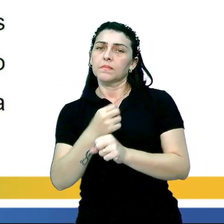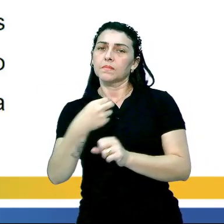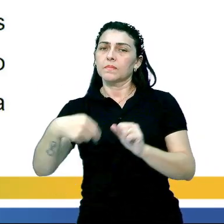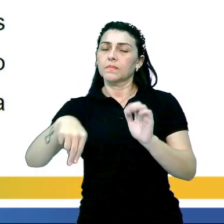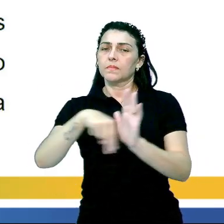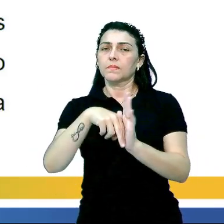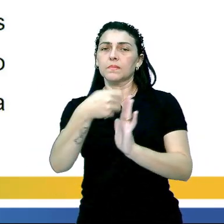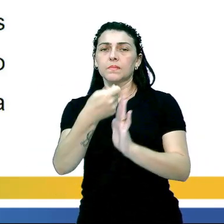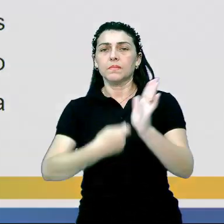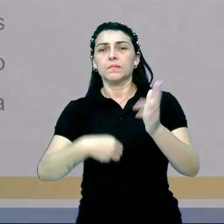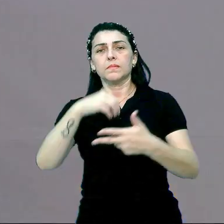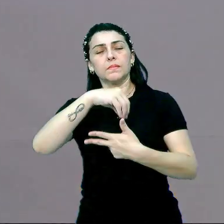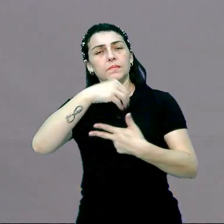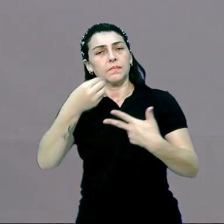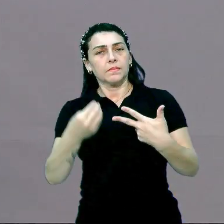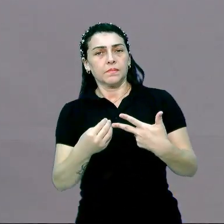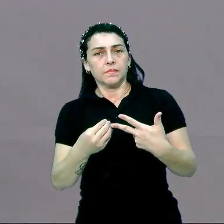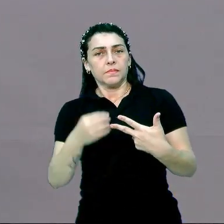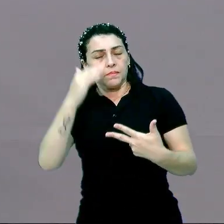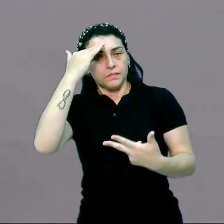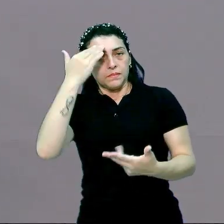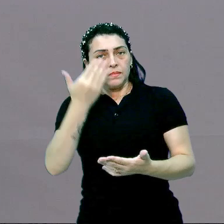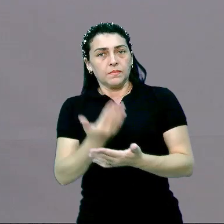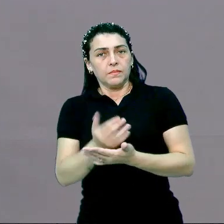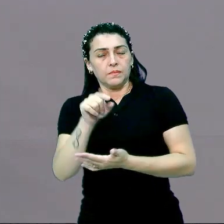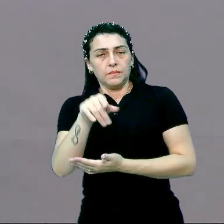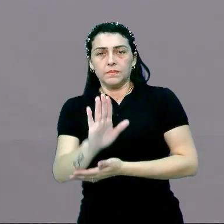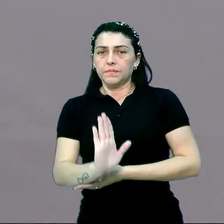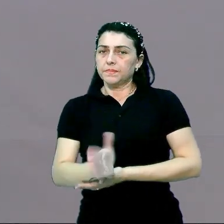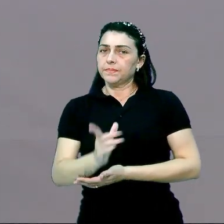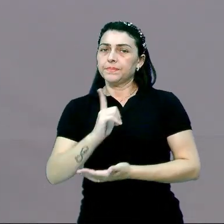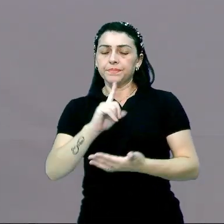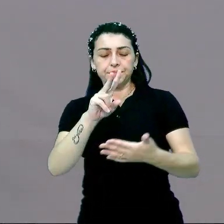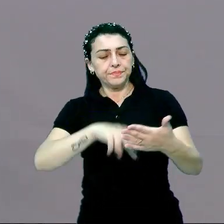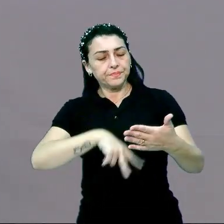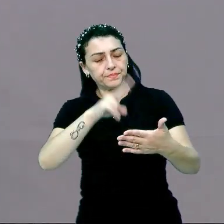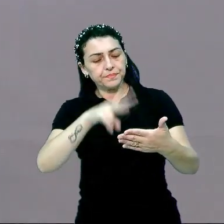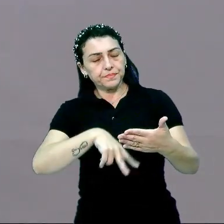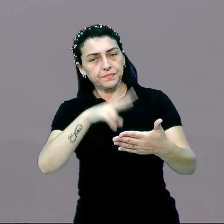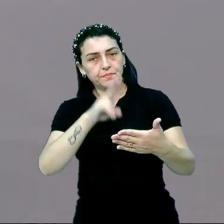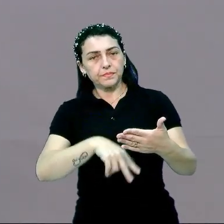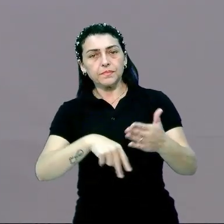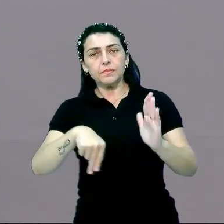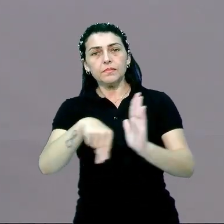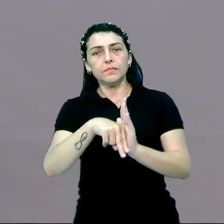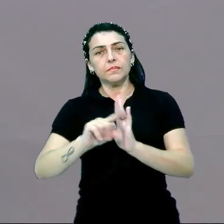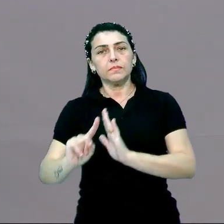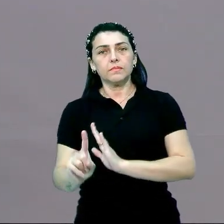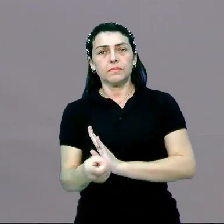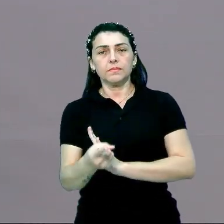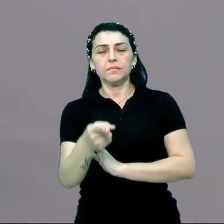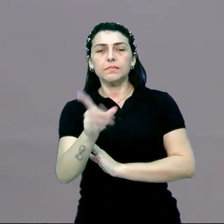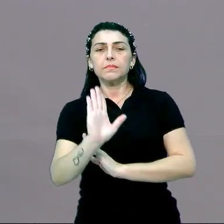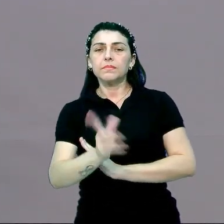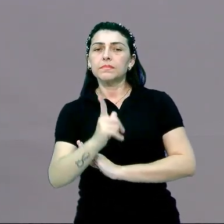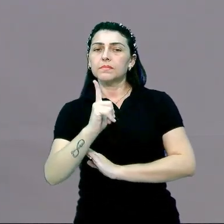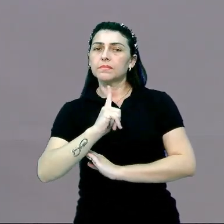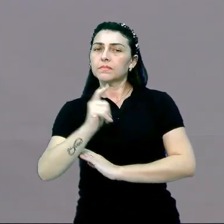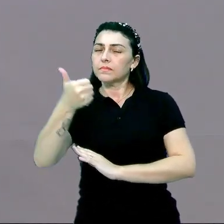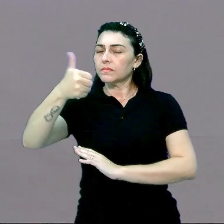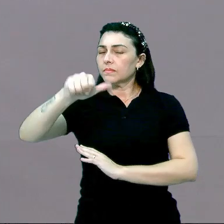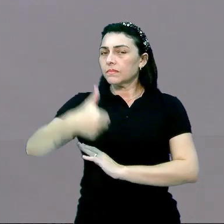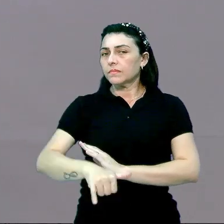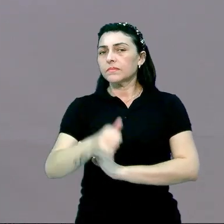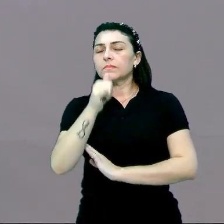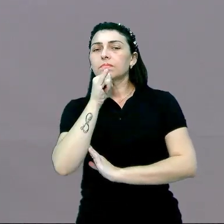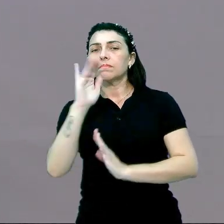da redação do Enem. Eu acredito que vocês já tenham lido redações nota 1000 e que vocês já tenham avaliado, por